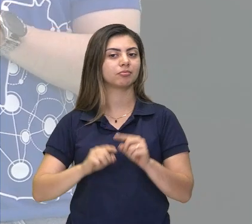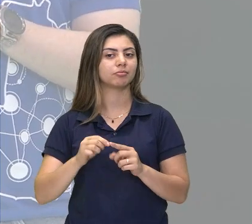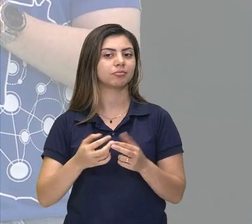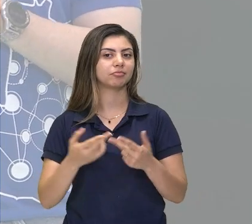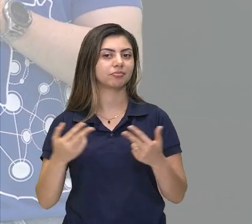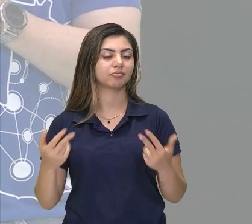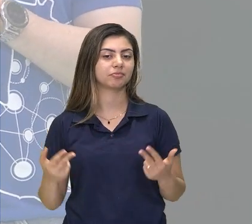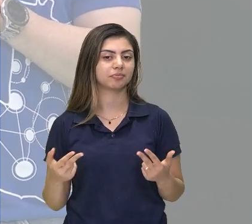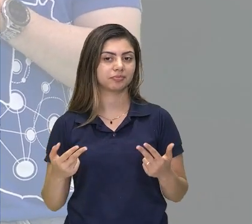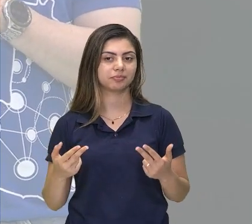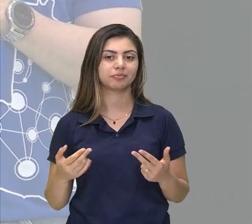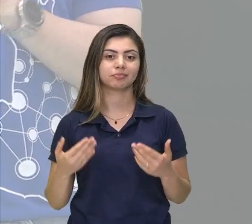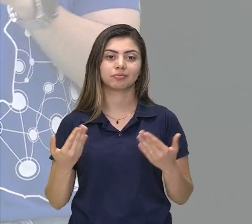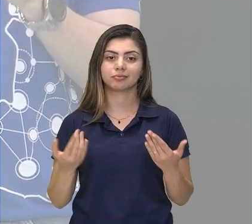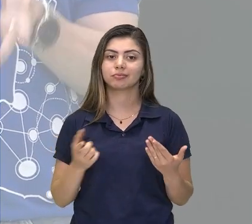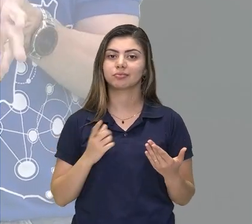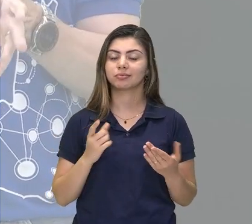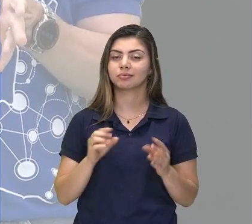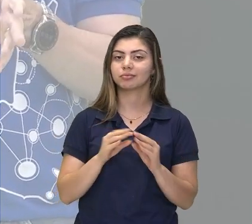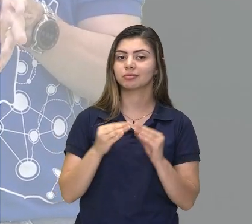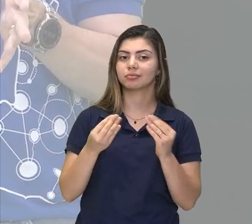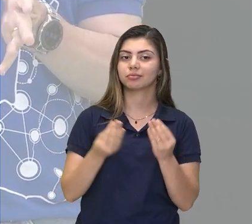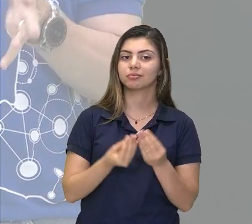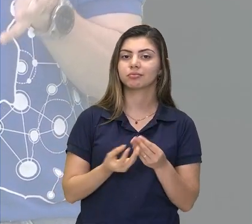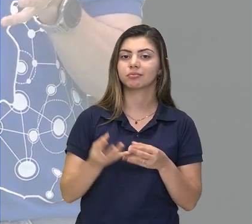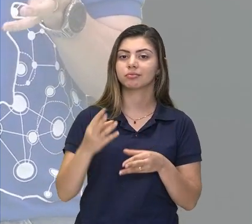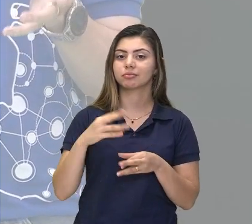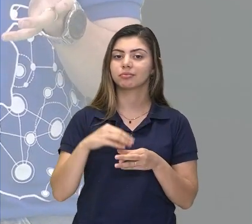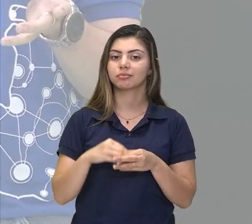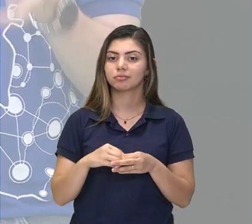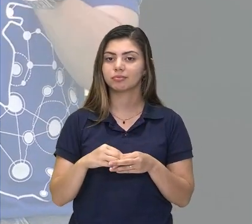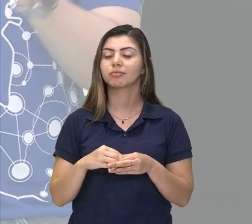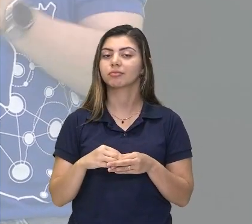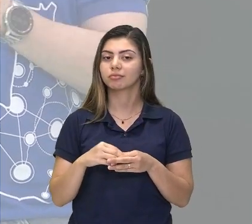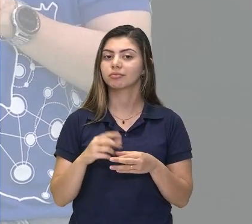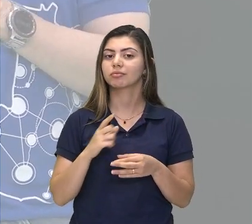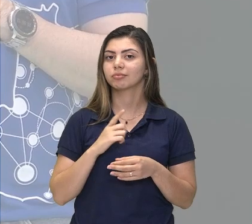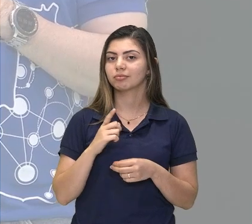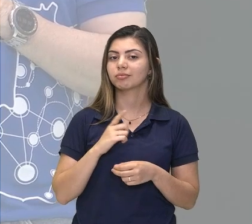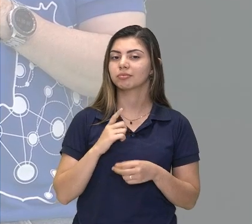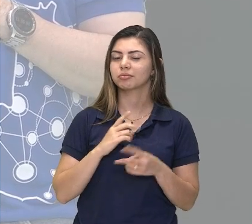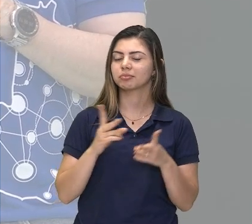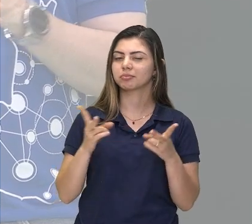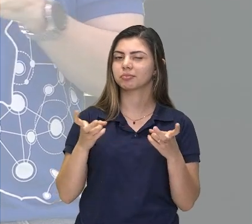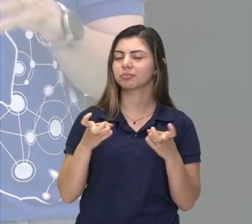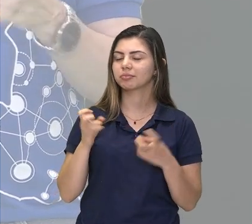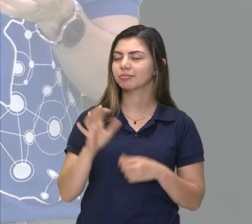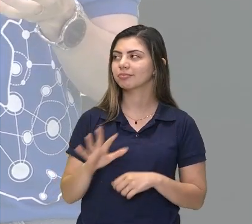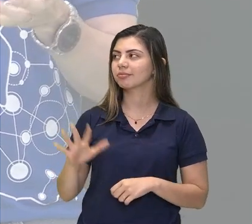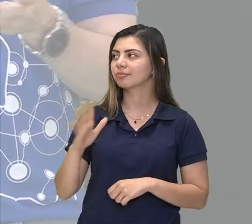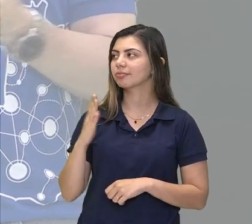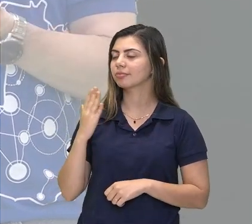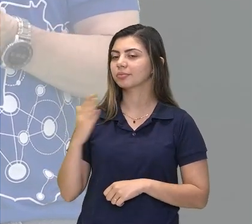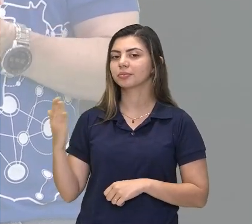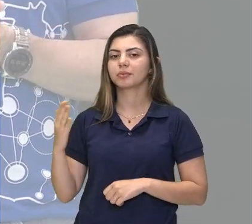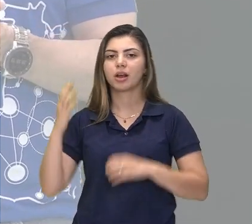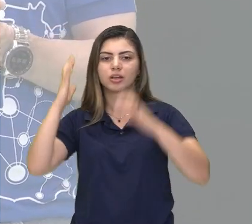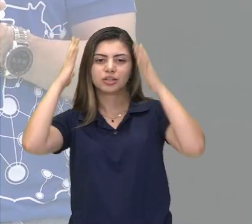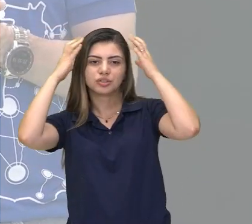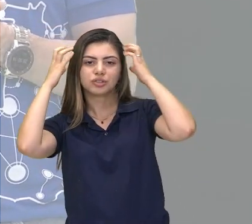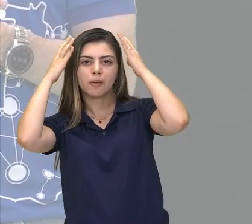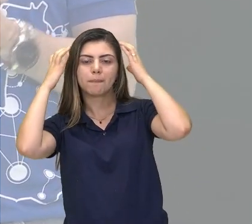do aparecimento de metâmeros que pode ocorrer em alguns cosméticos, como vocês estão vendo aí, como shampoos,